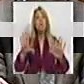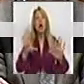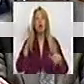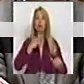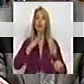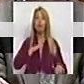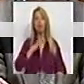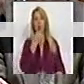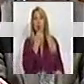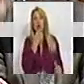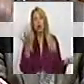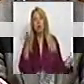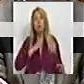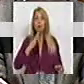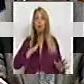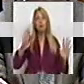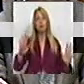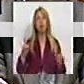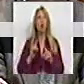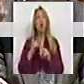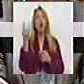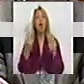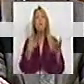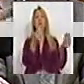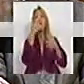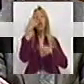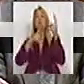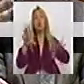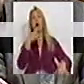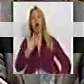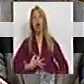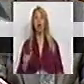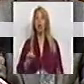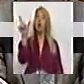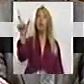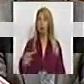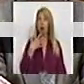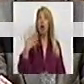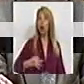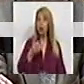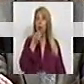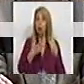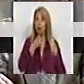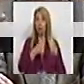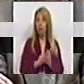Fico pelo menos contente de, não tendo convencido muita gente, a ter convencido a si da bondade desta medida.